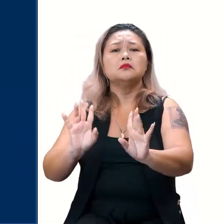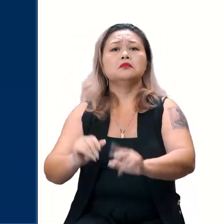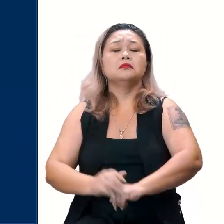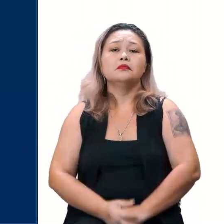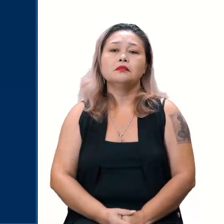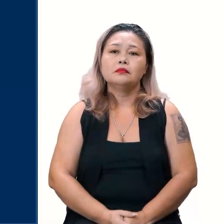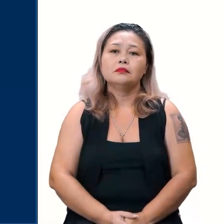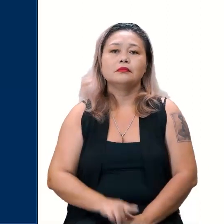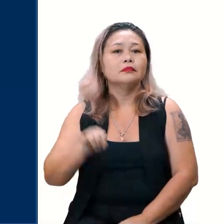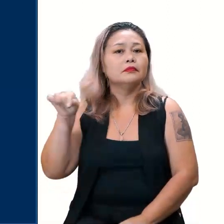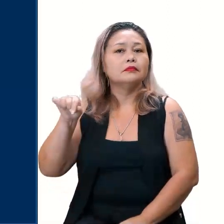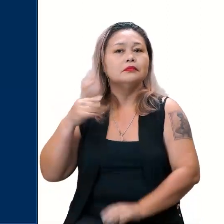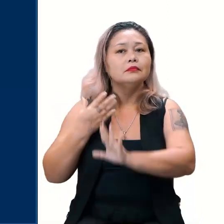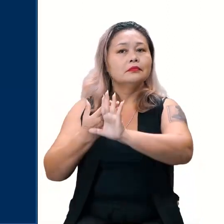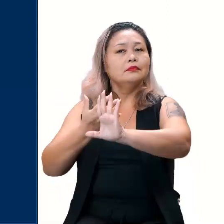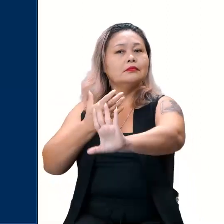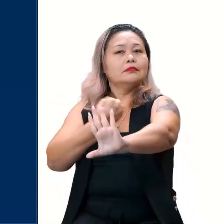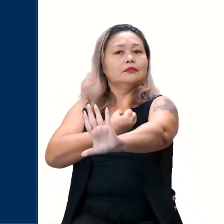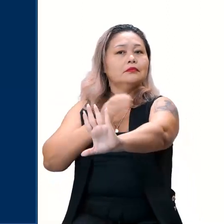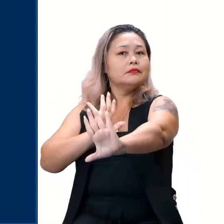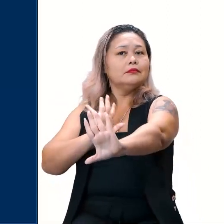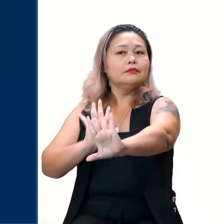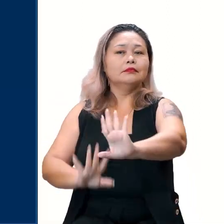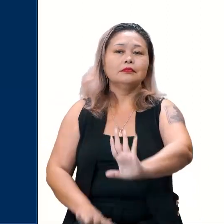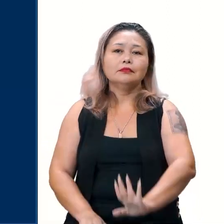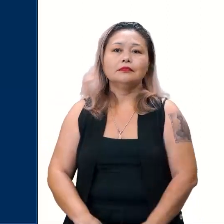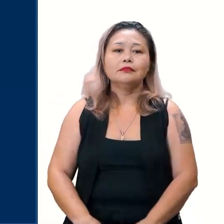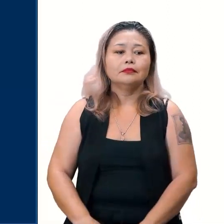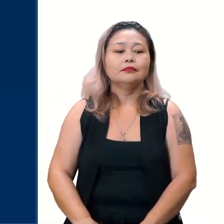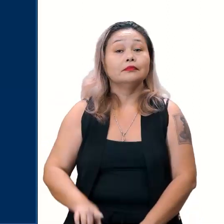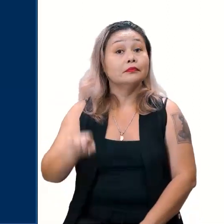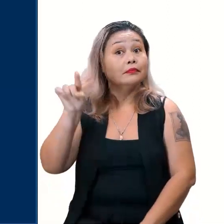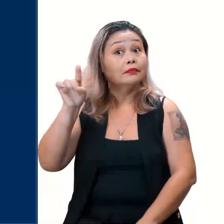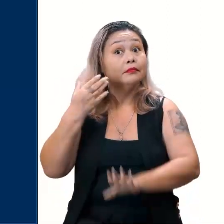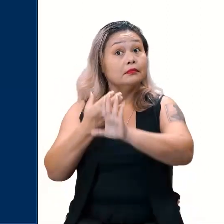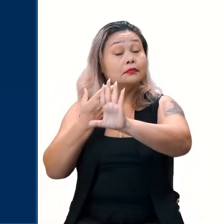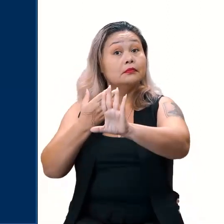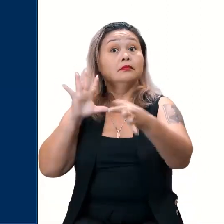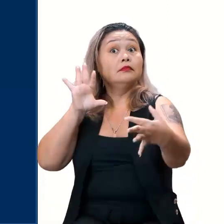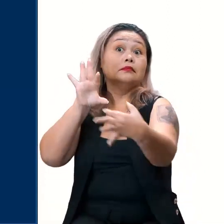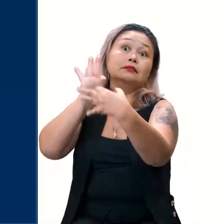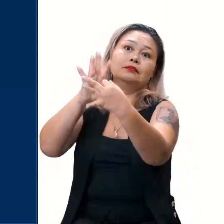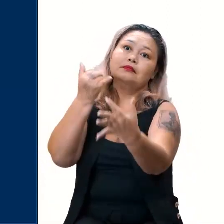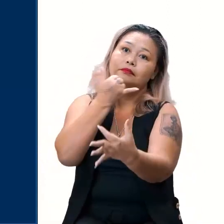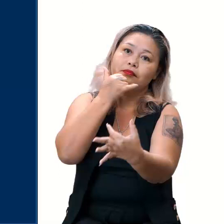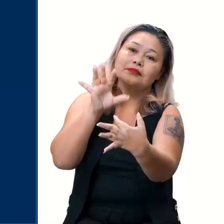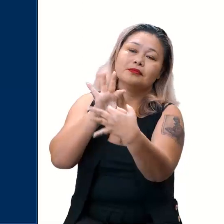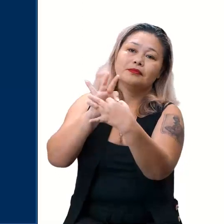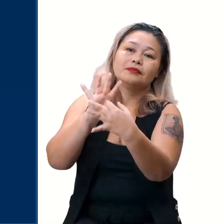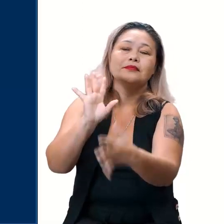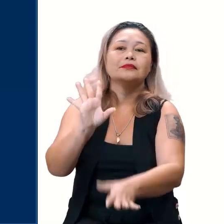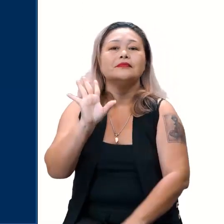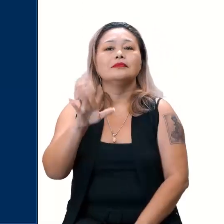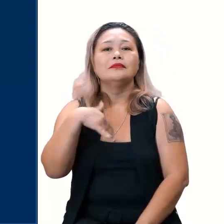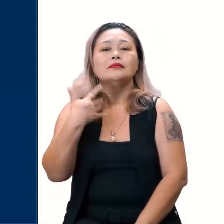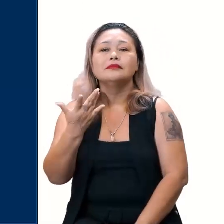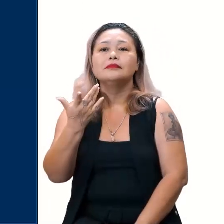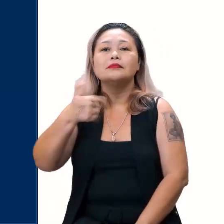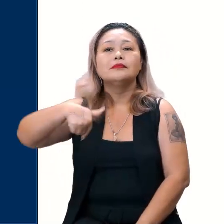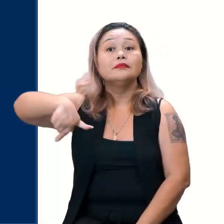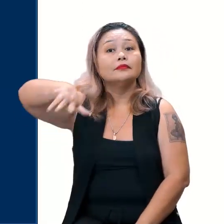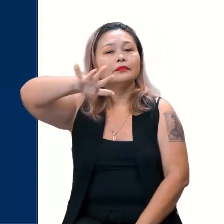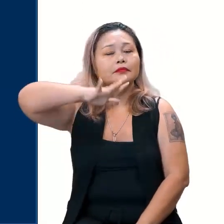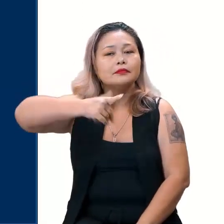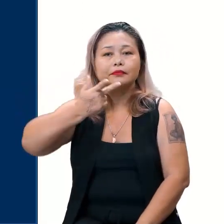para esse termo independente? É independente, não? Dependente. E aí, galera? Agora há pouco a